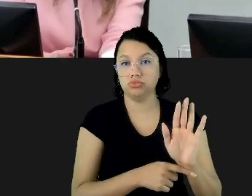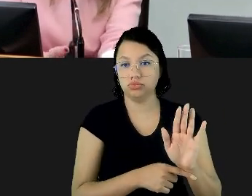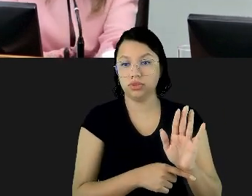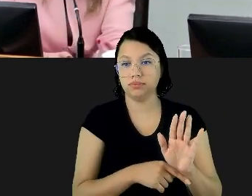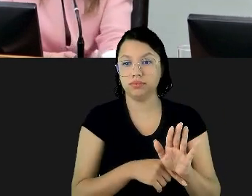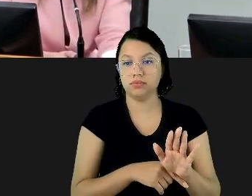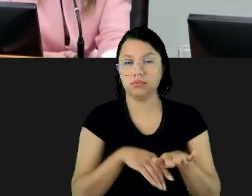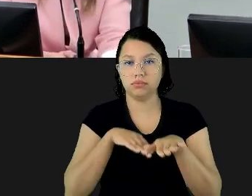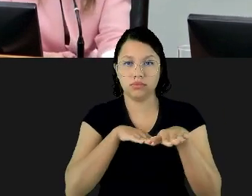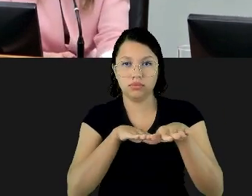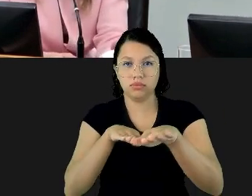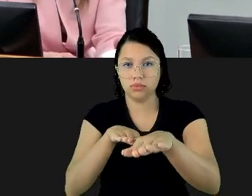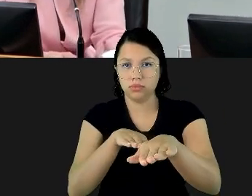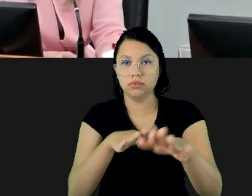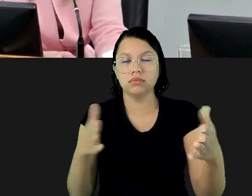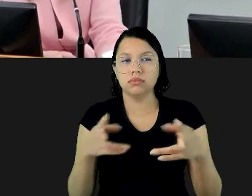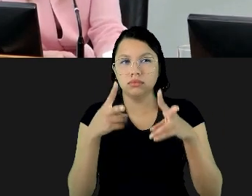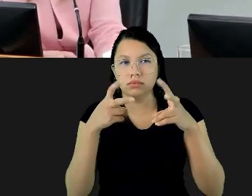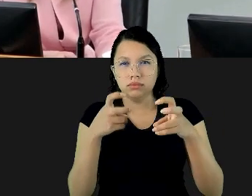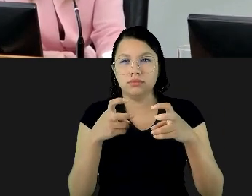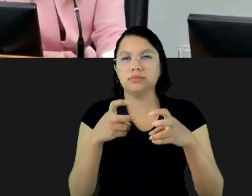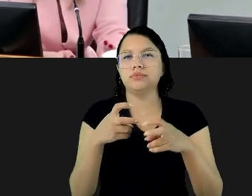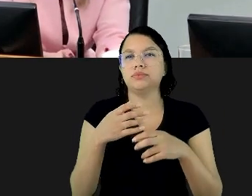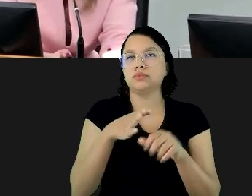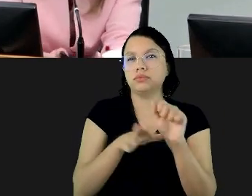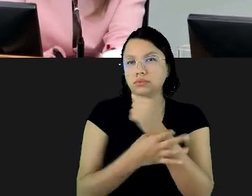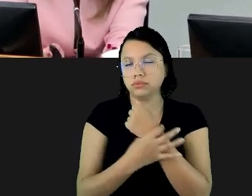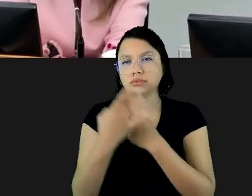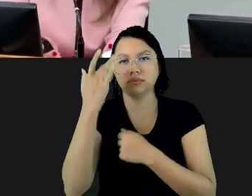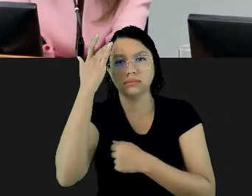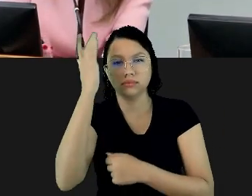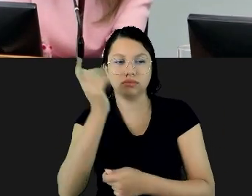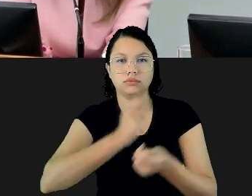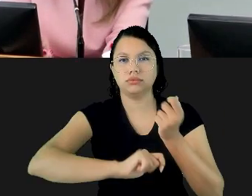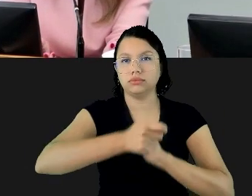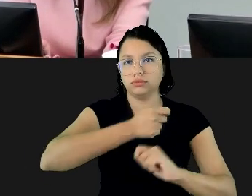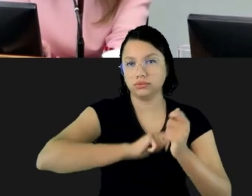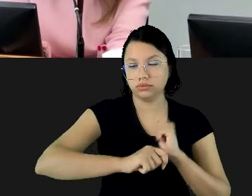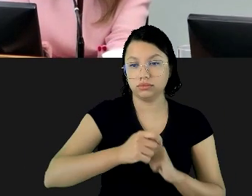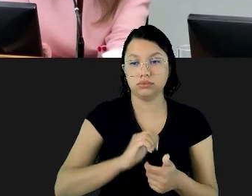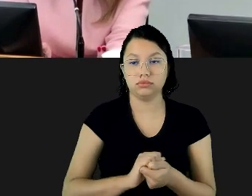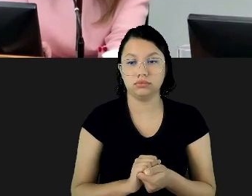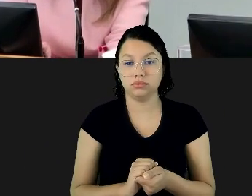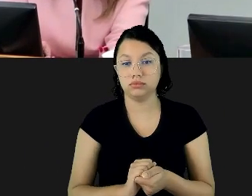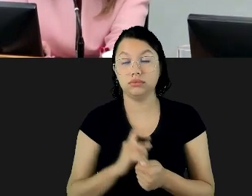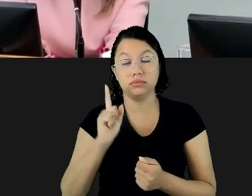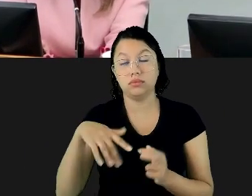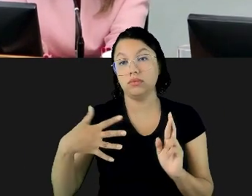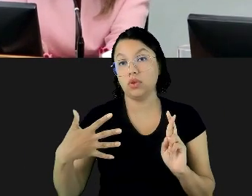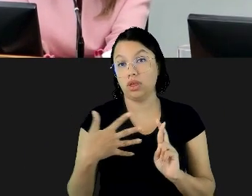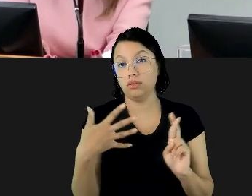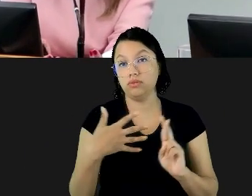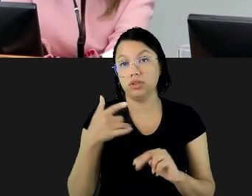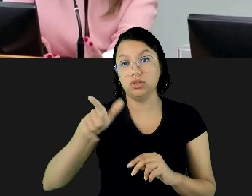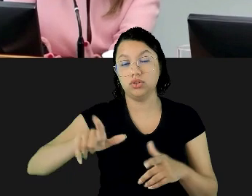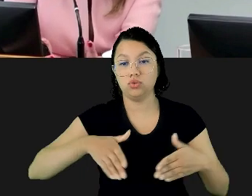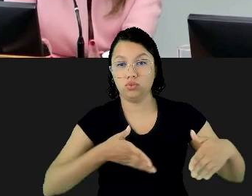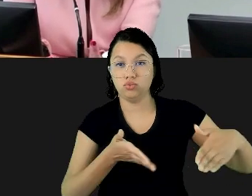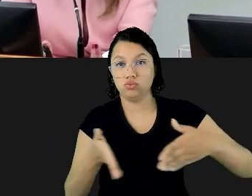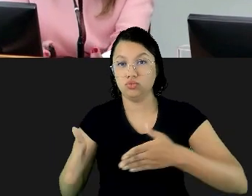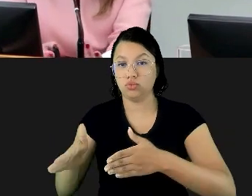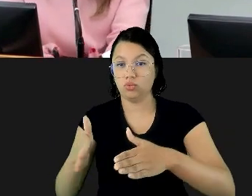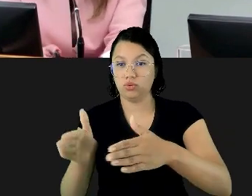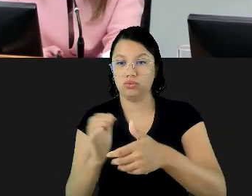de facilitação, de negociação. Então, é uma referência de outros corredores que nós podemos